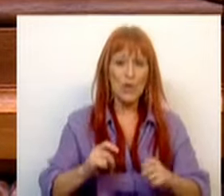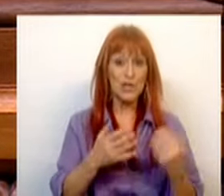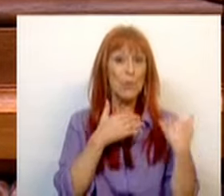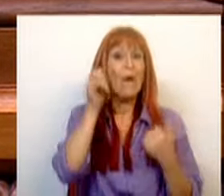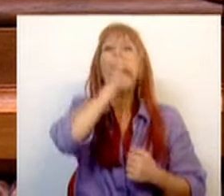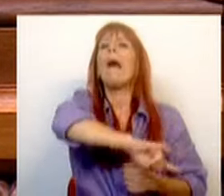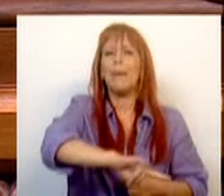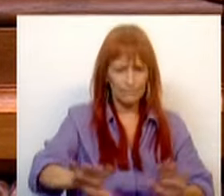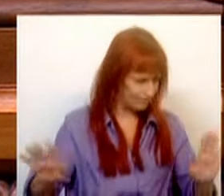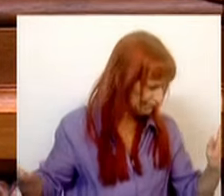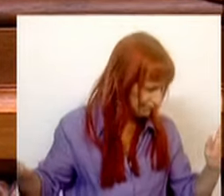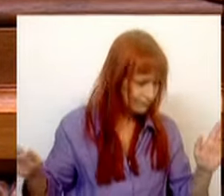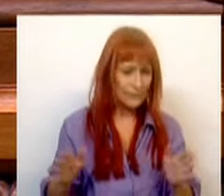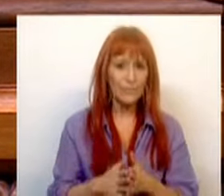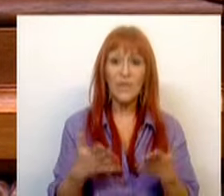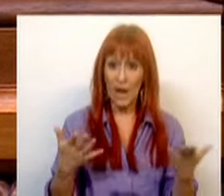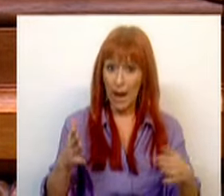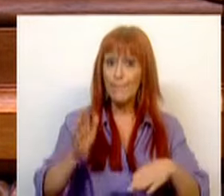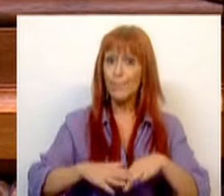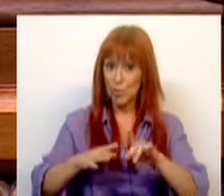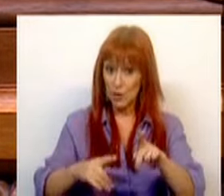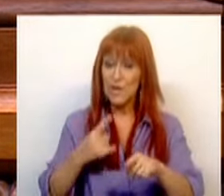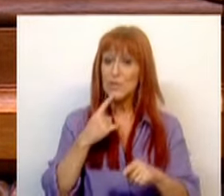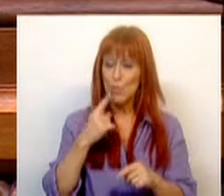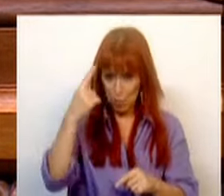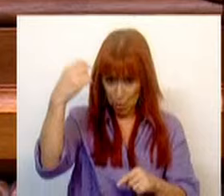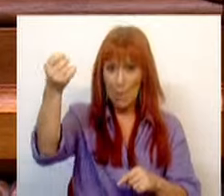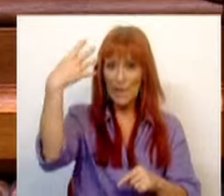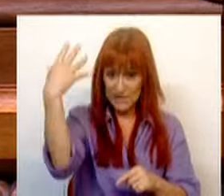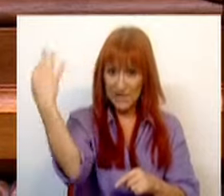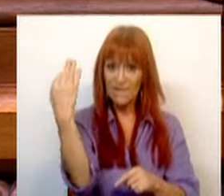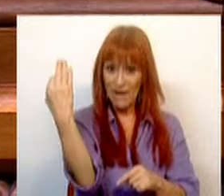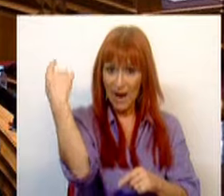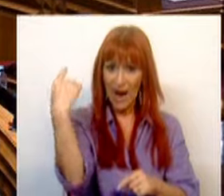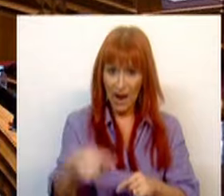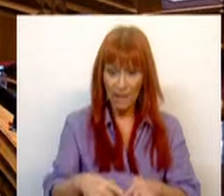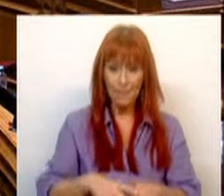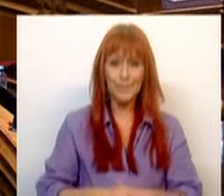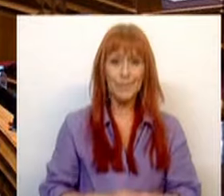responsáveis. É por isso muito compreensível...